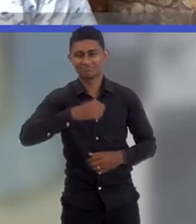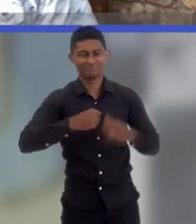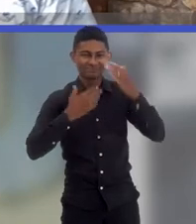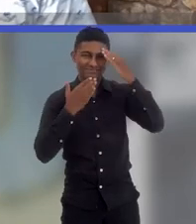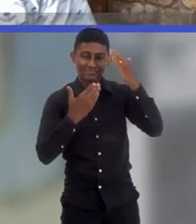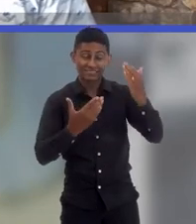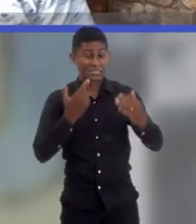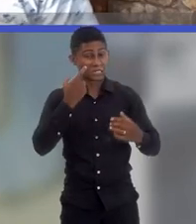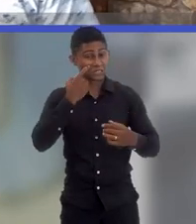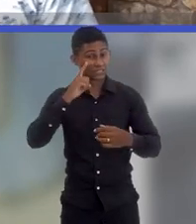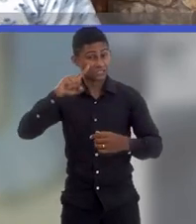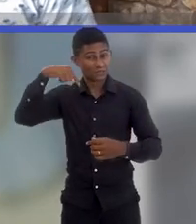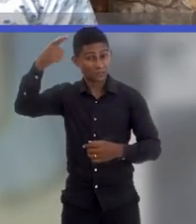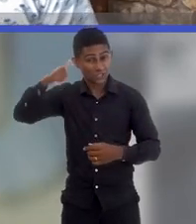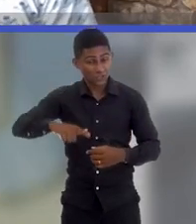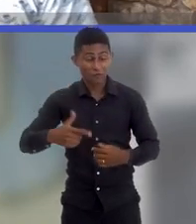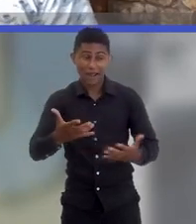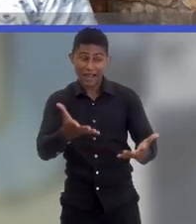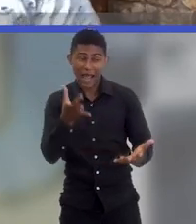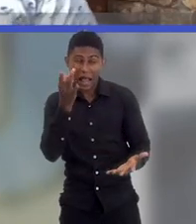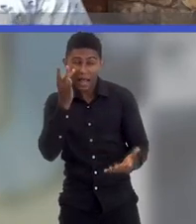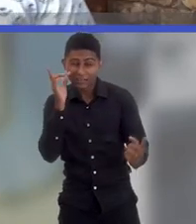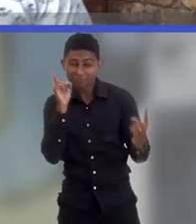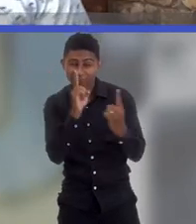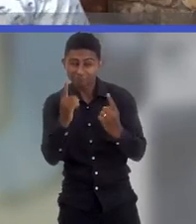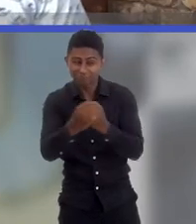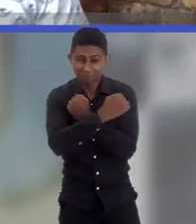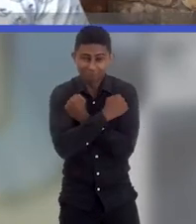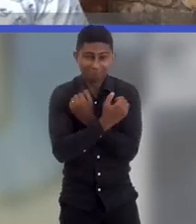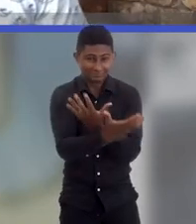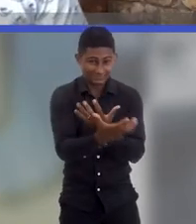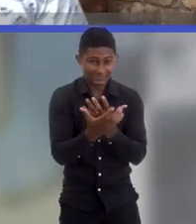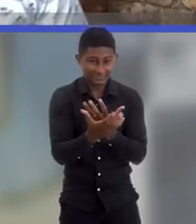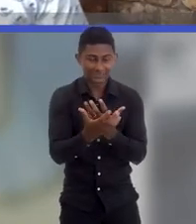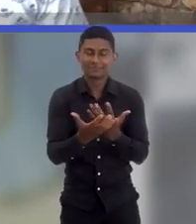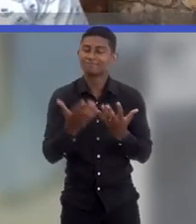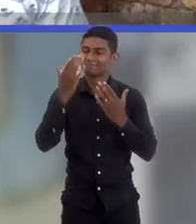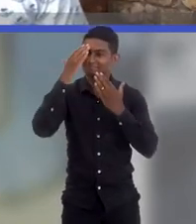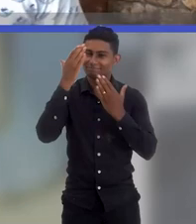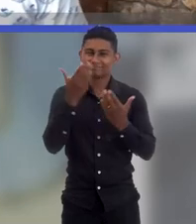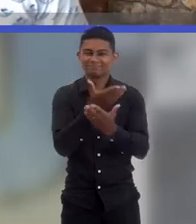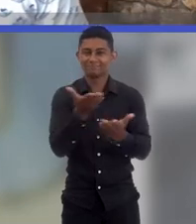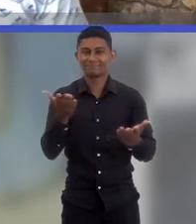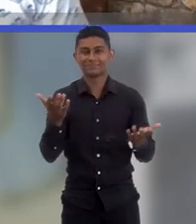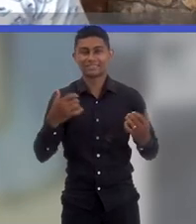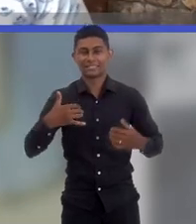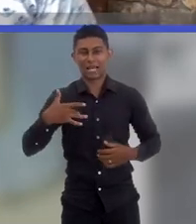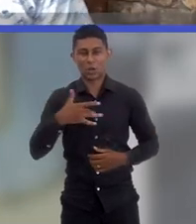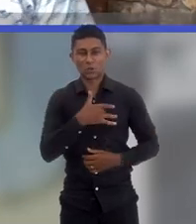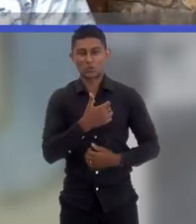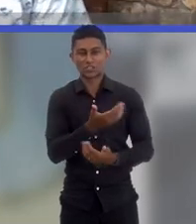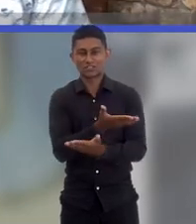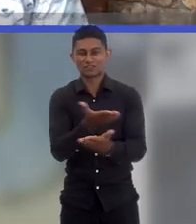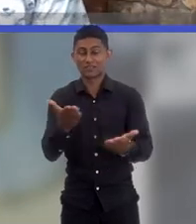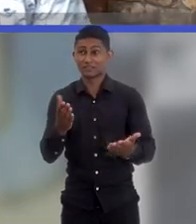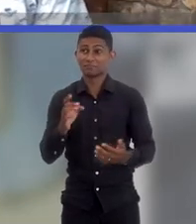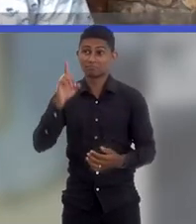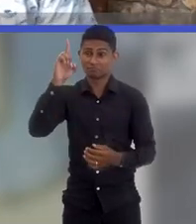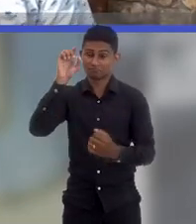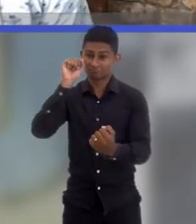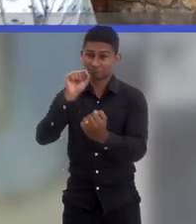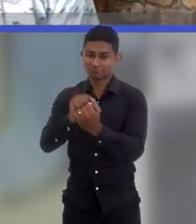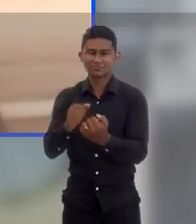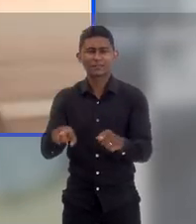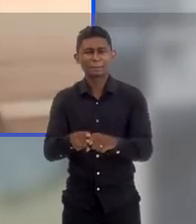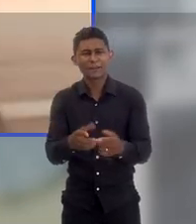Muito, muito obrigado. E que na próxima a gente possa se abraçar, quem sabe. Muito obrigado para vocês. Saúde a todos. Fica